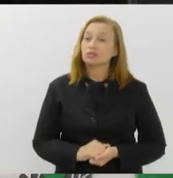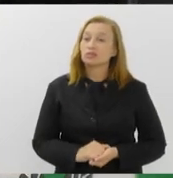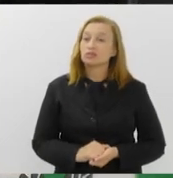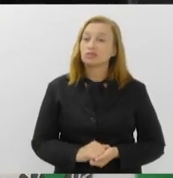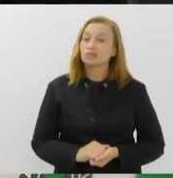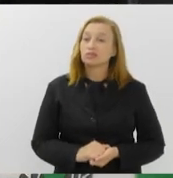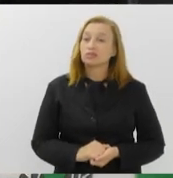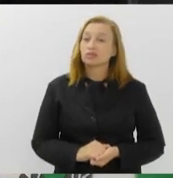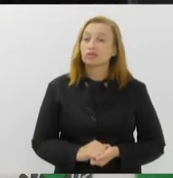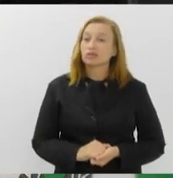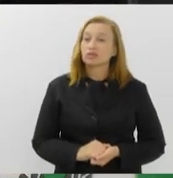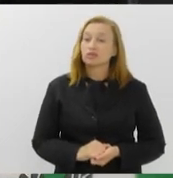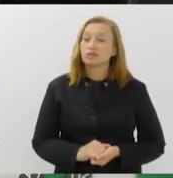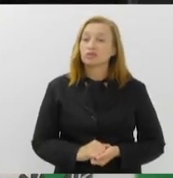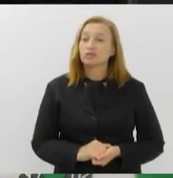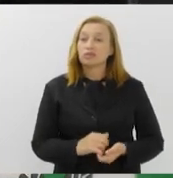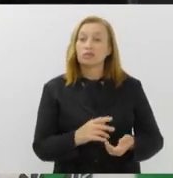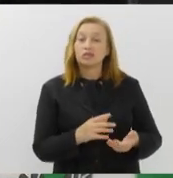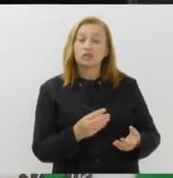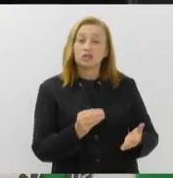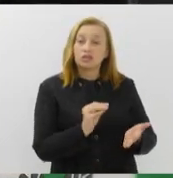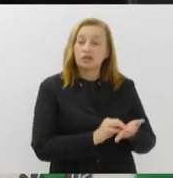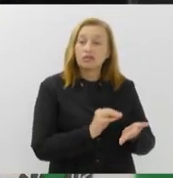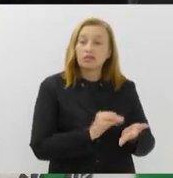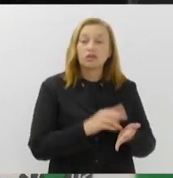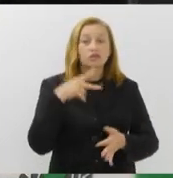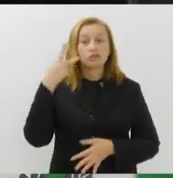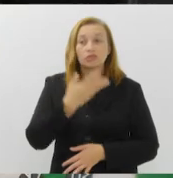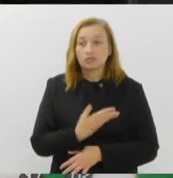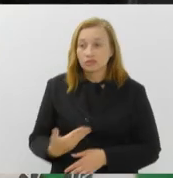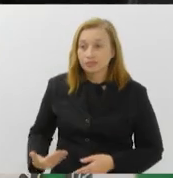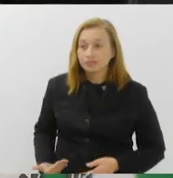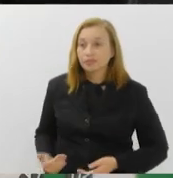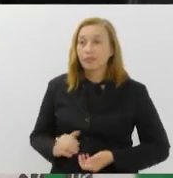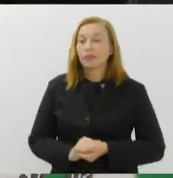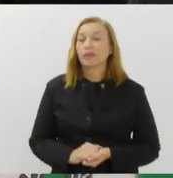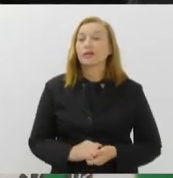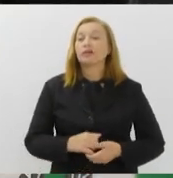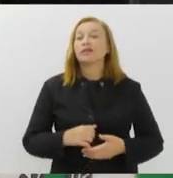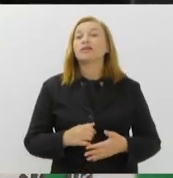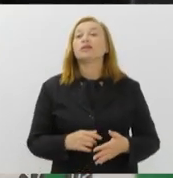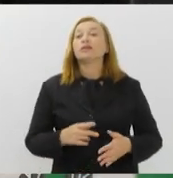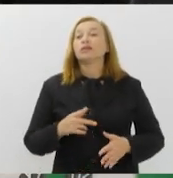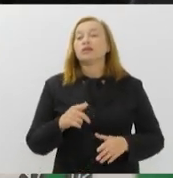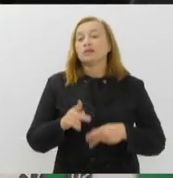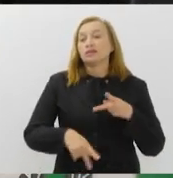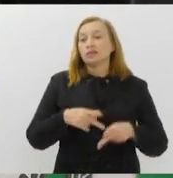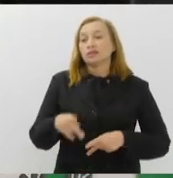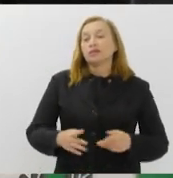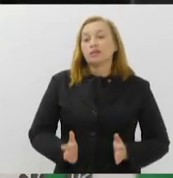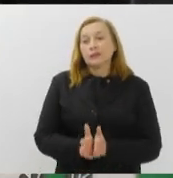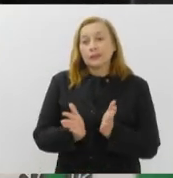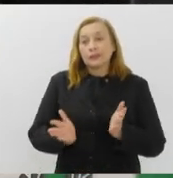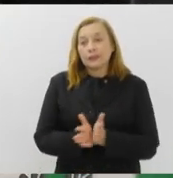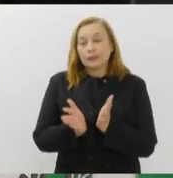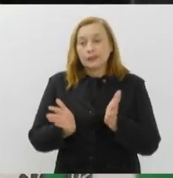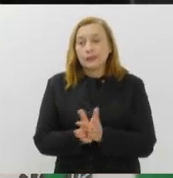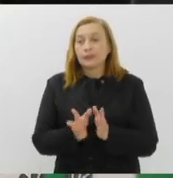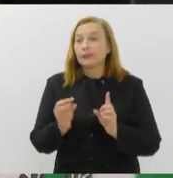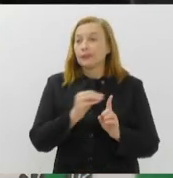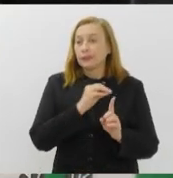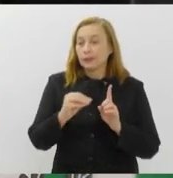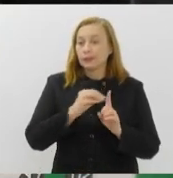das arbitrariedades, da falta de política pública para a população mais pobre, para a população mais